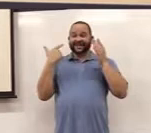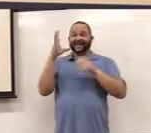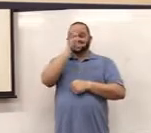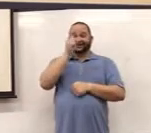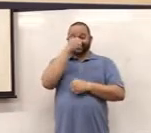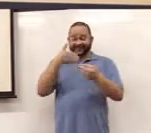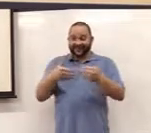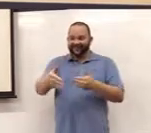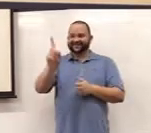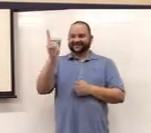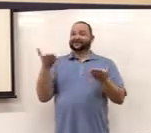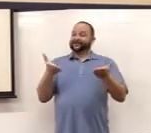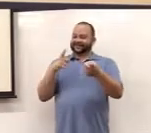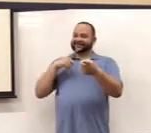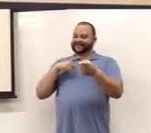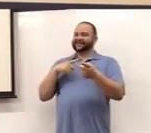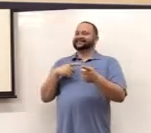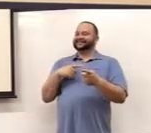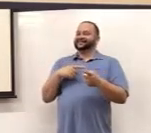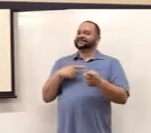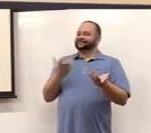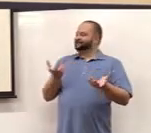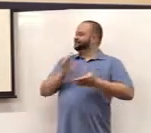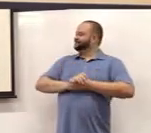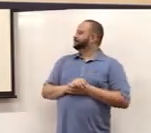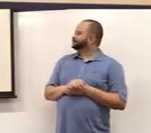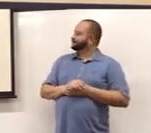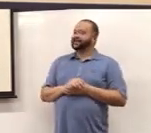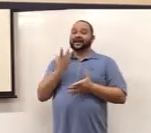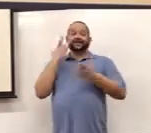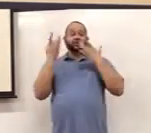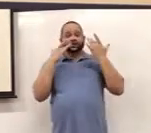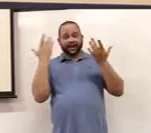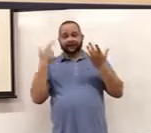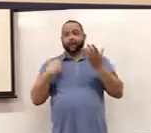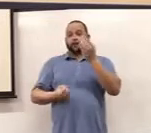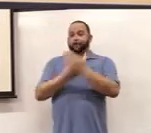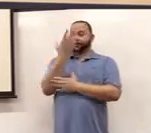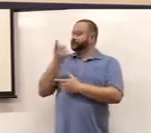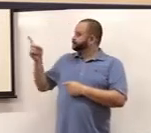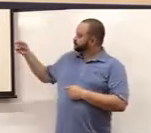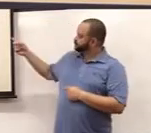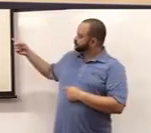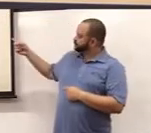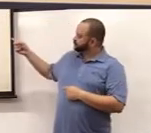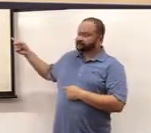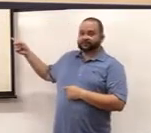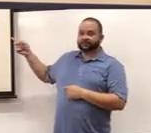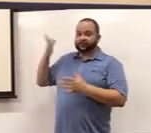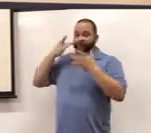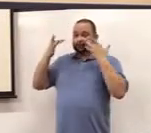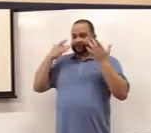Né? Temos a primeira de teatro. Bom, esse é o teatro onde foi estreada a ópera. É o Teatro Real da